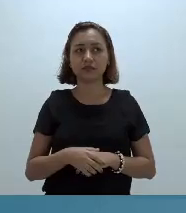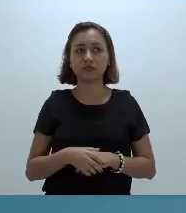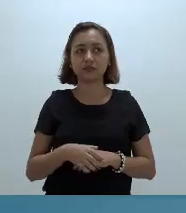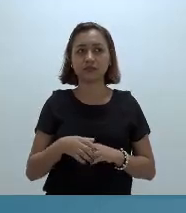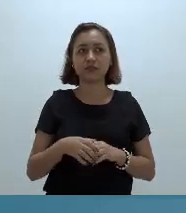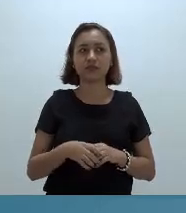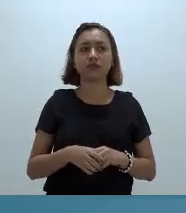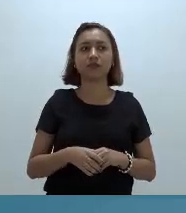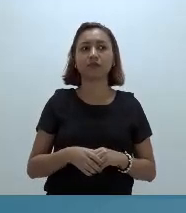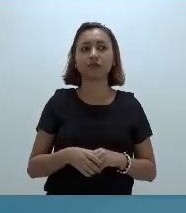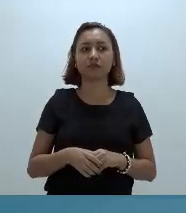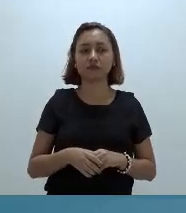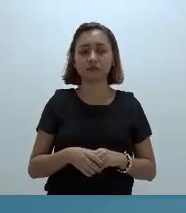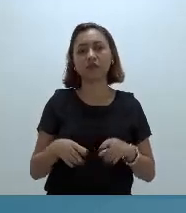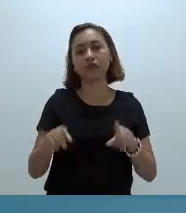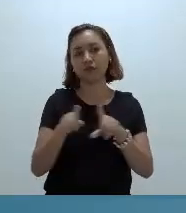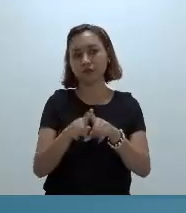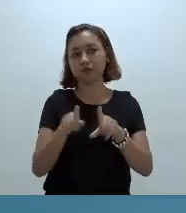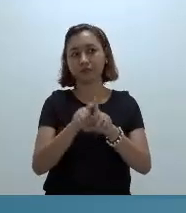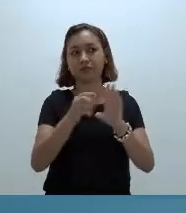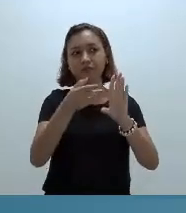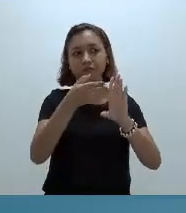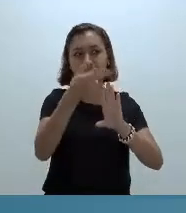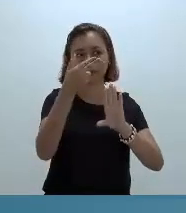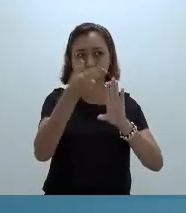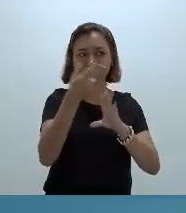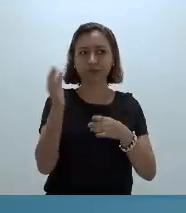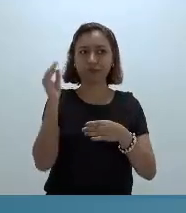Eu também vou acompanhar o senhor relator.